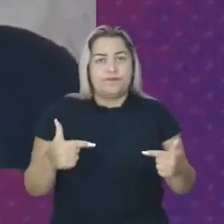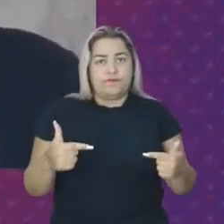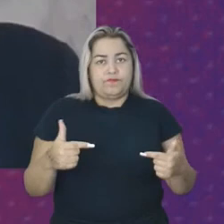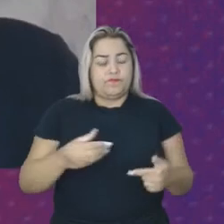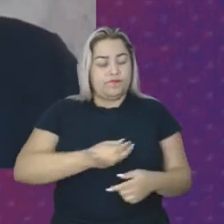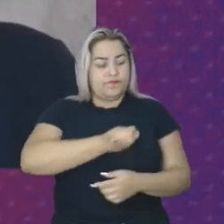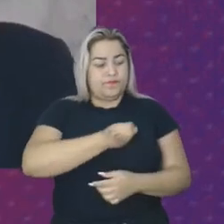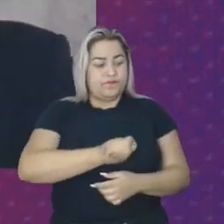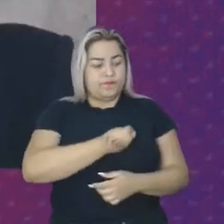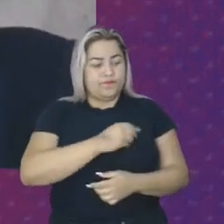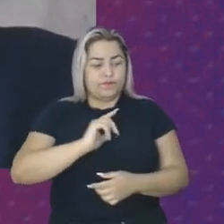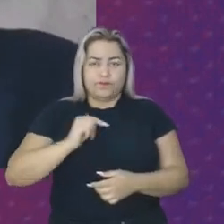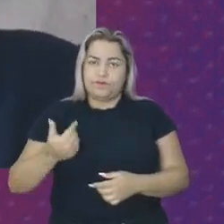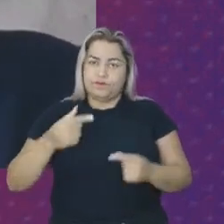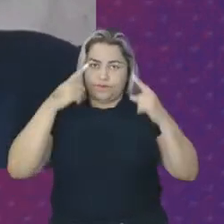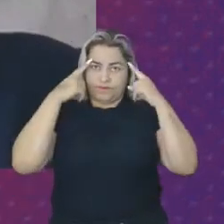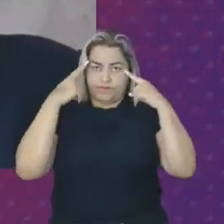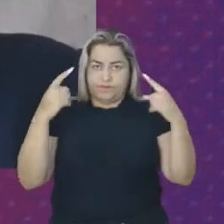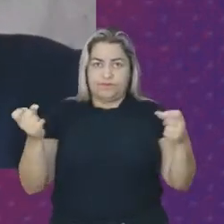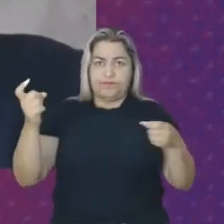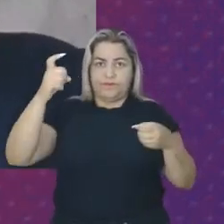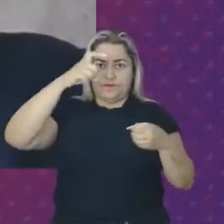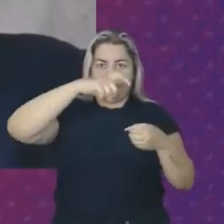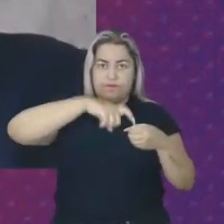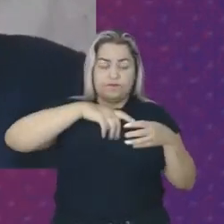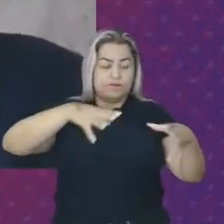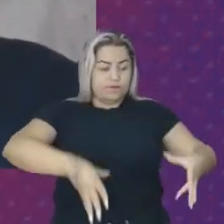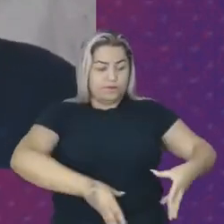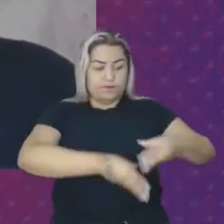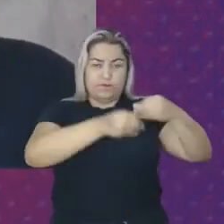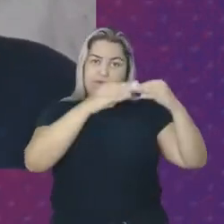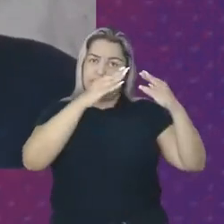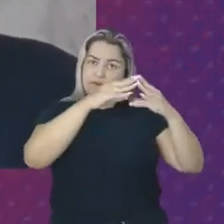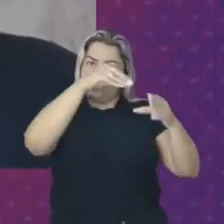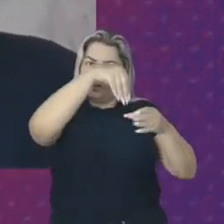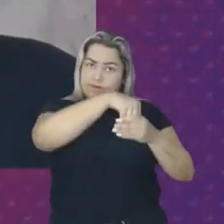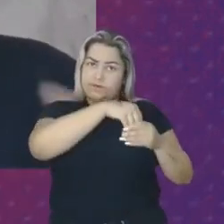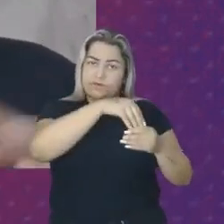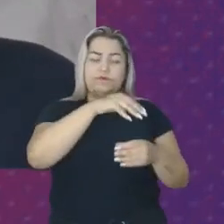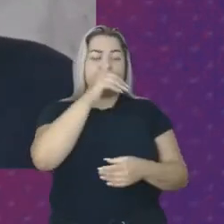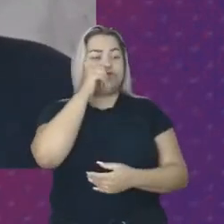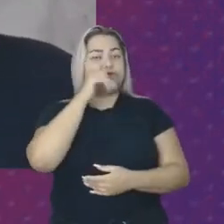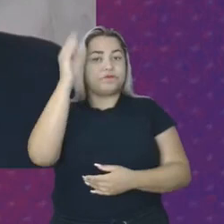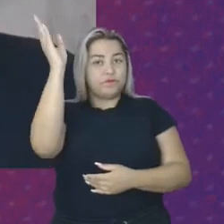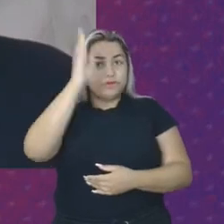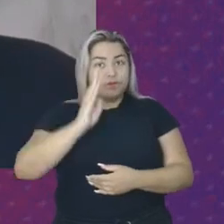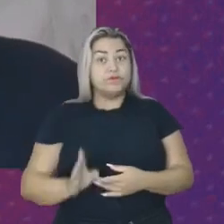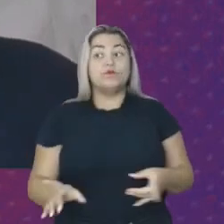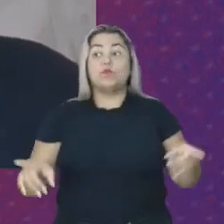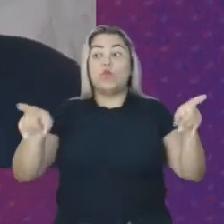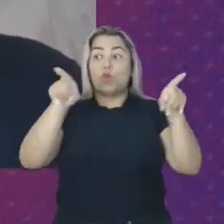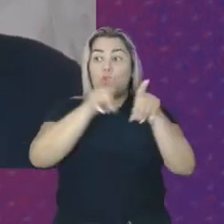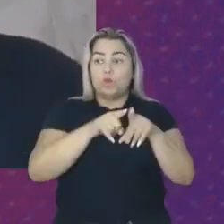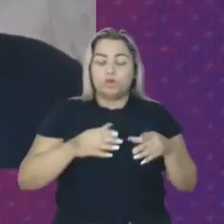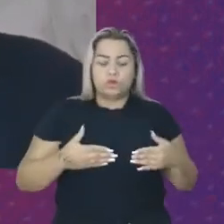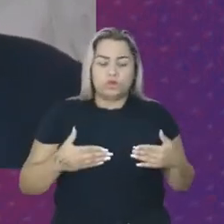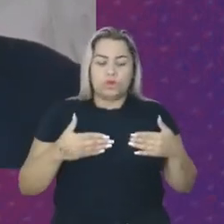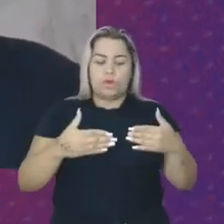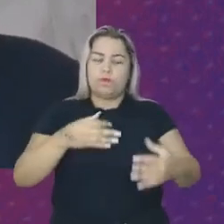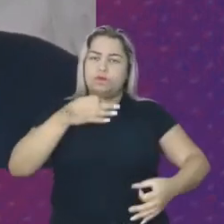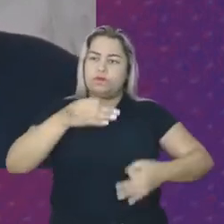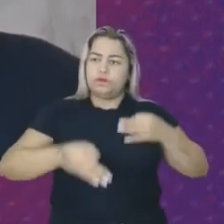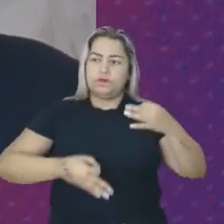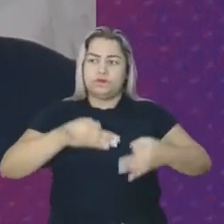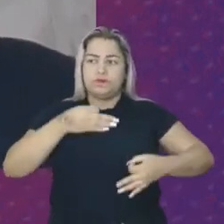Viver Sem Violência é a retomada da implantação das Casas da Mulher Brasileira. Em parceria com o Ministério da